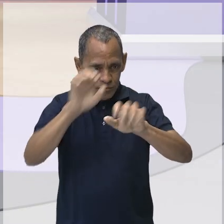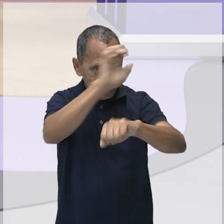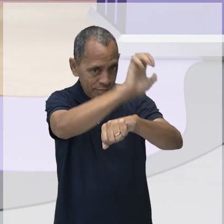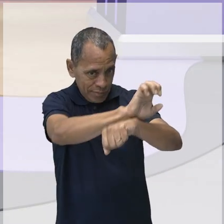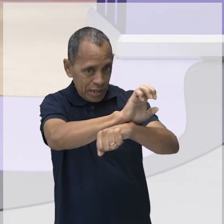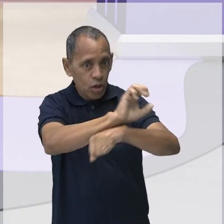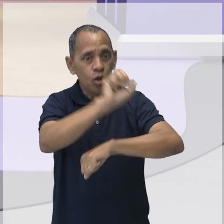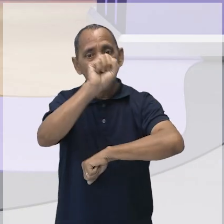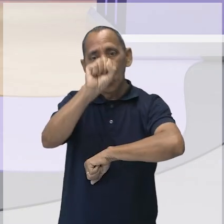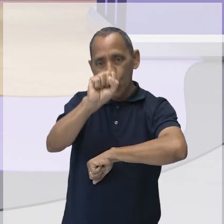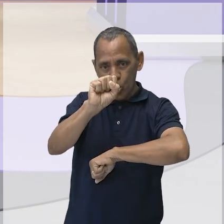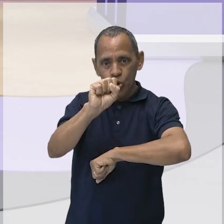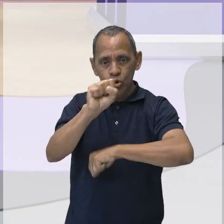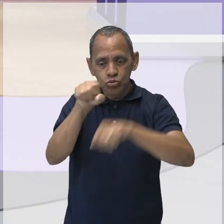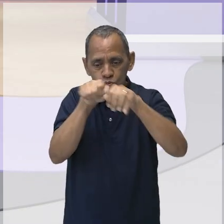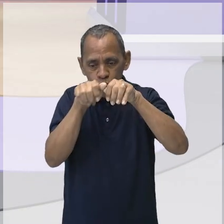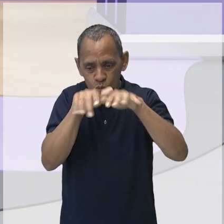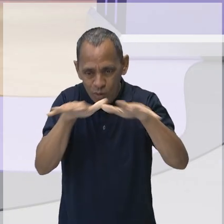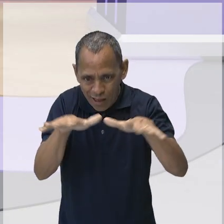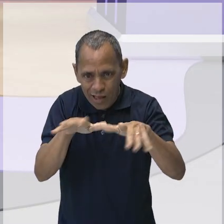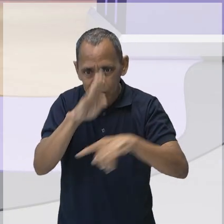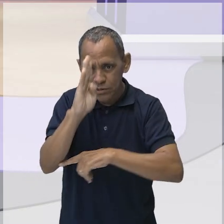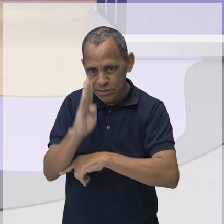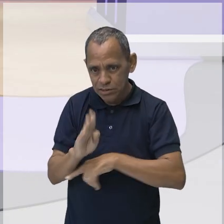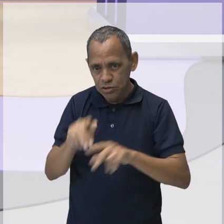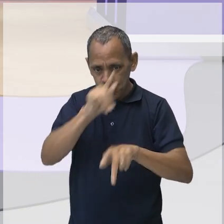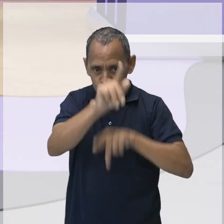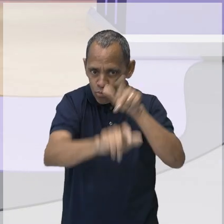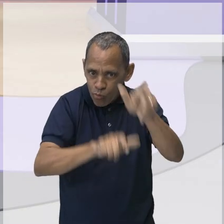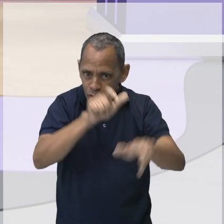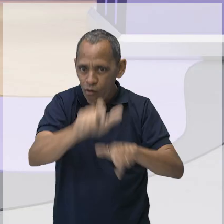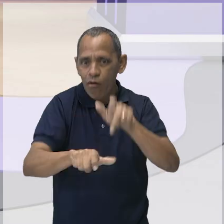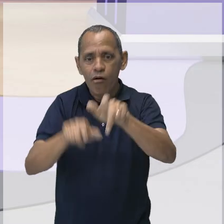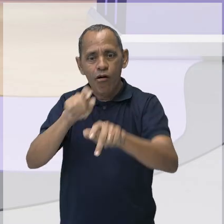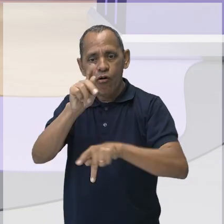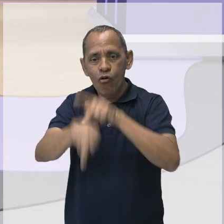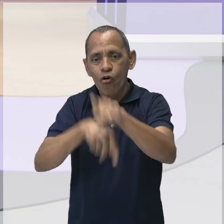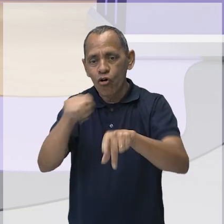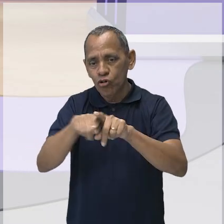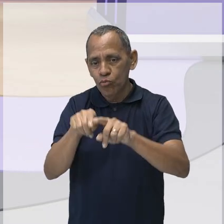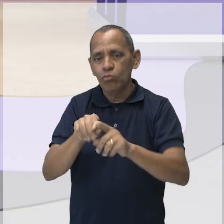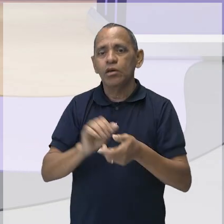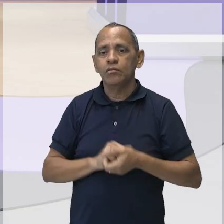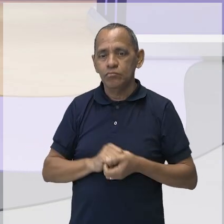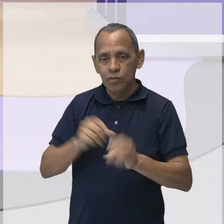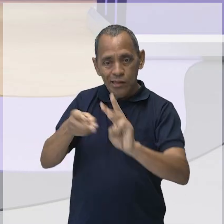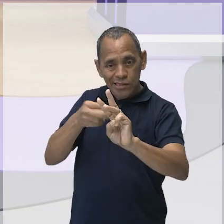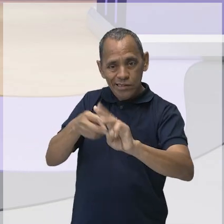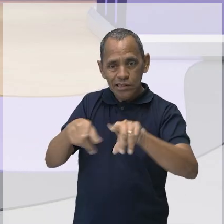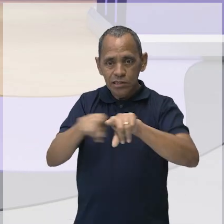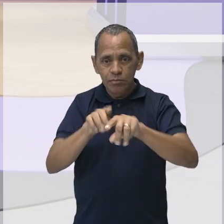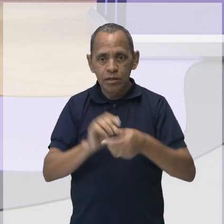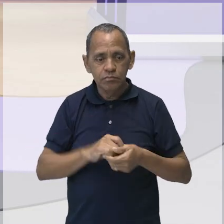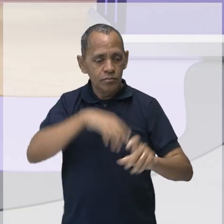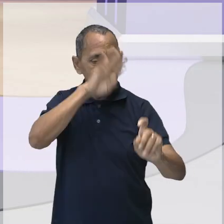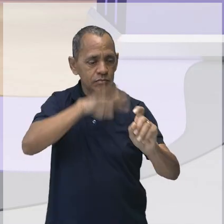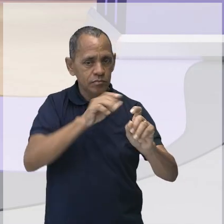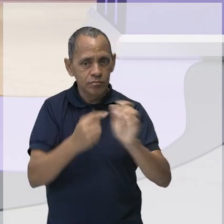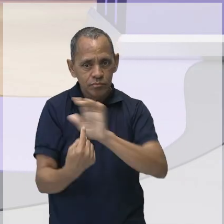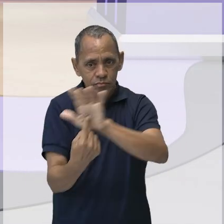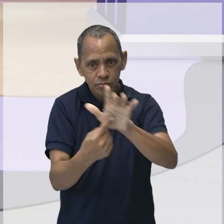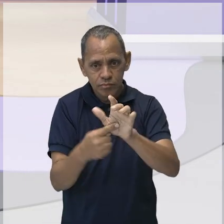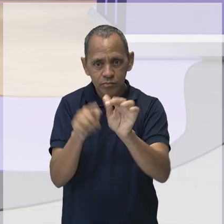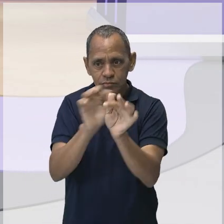povos que está mais espalhado no Brasil, um dos povos indígenas mais espalhados no Brasil. O mito apresentado no